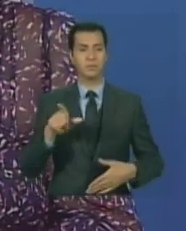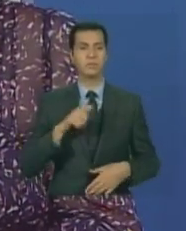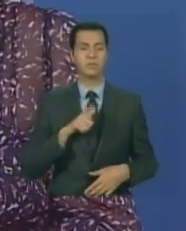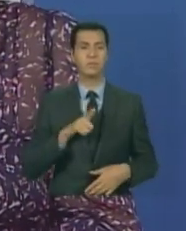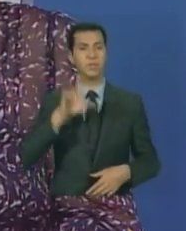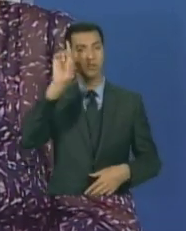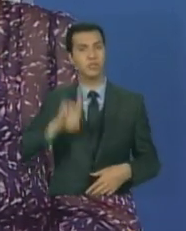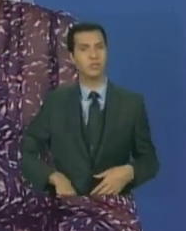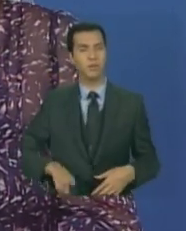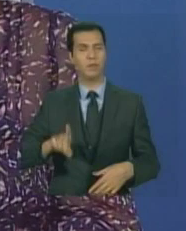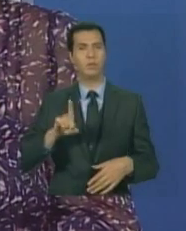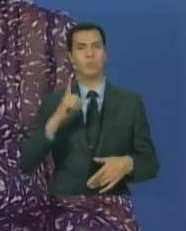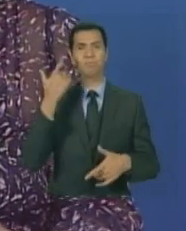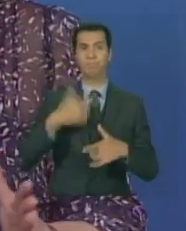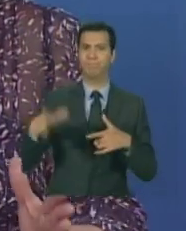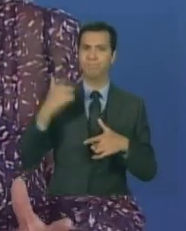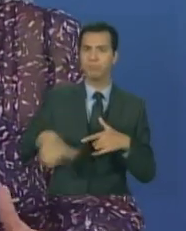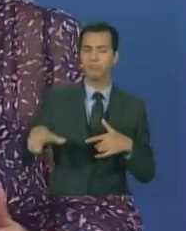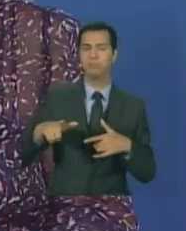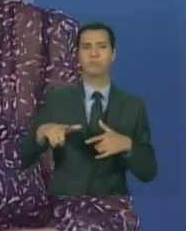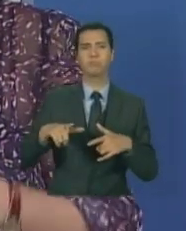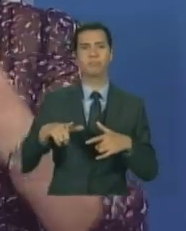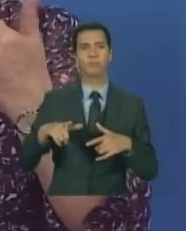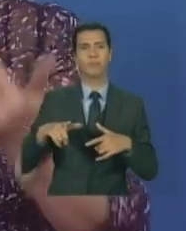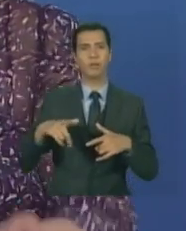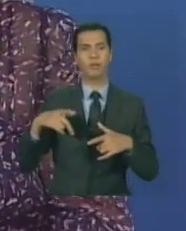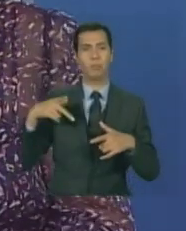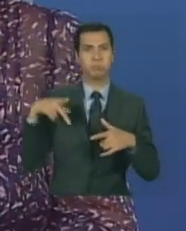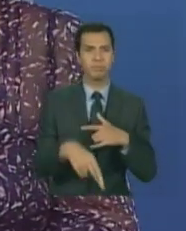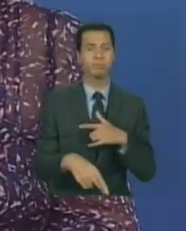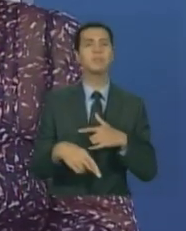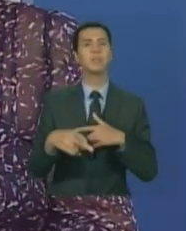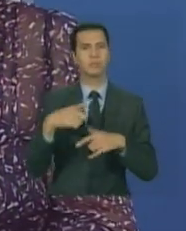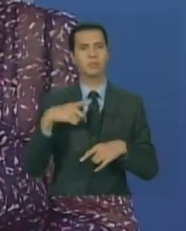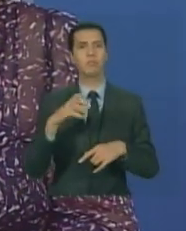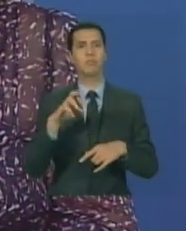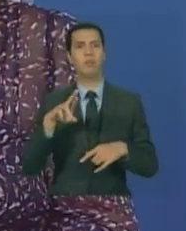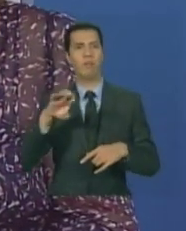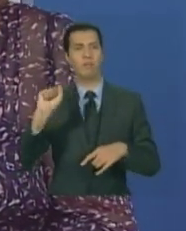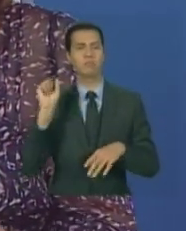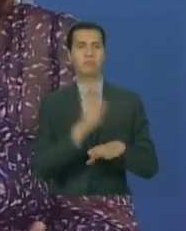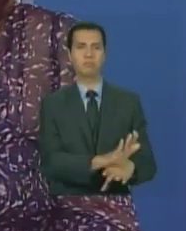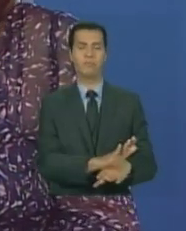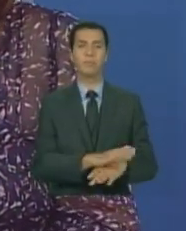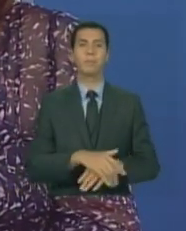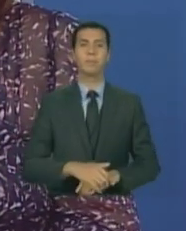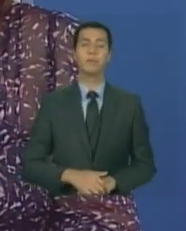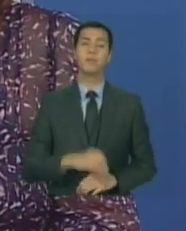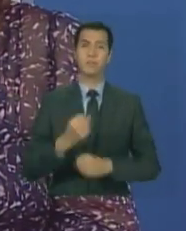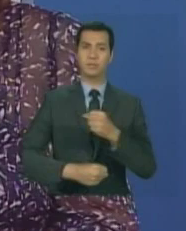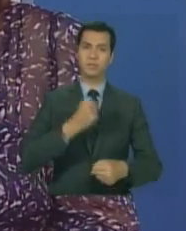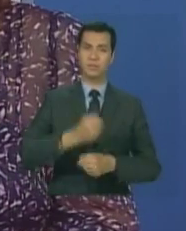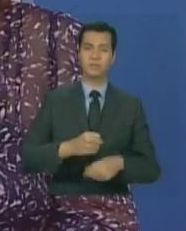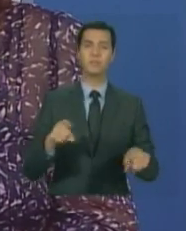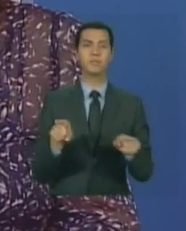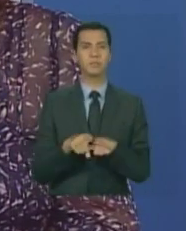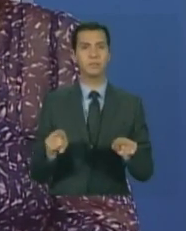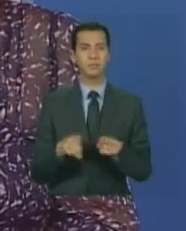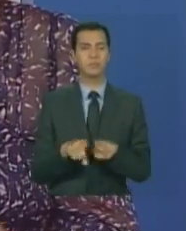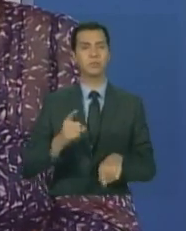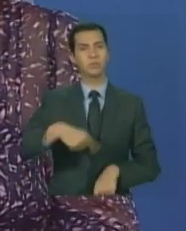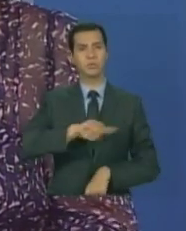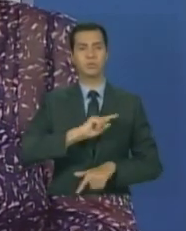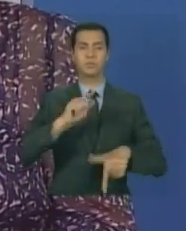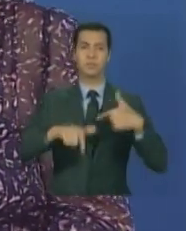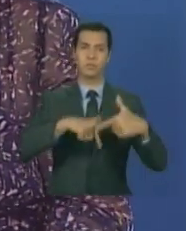de direitos, né? Esta é um pouco a perspectiva. Para o ano que vem também nós estamos trabalhando